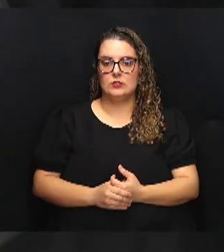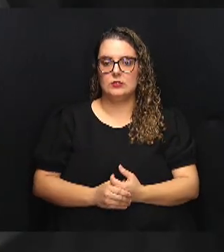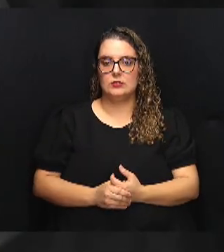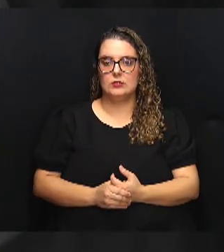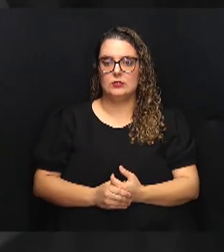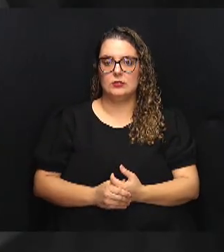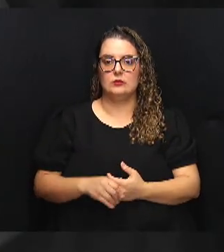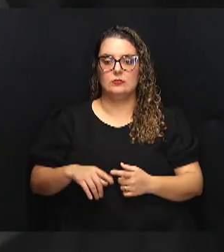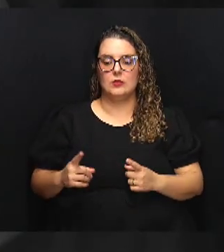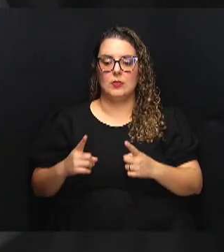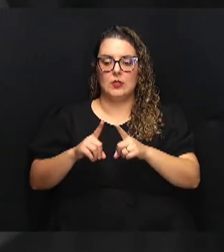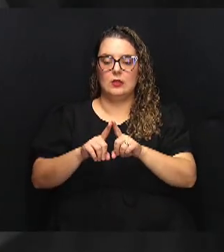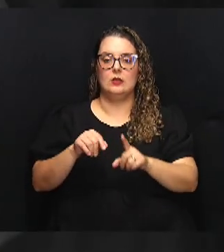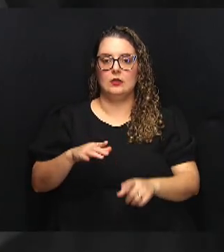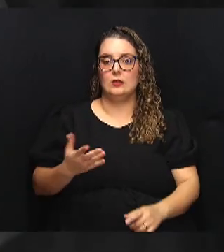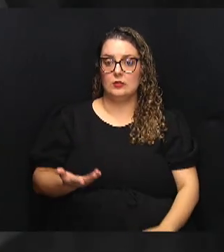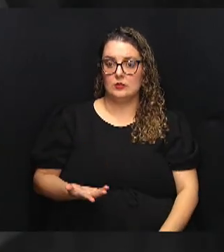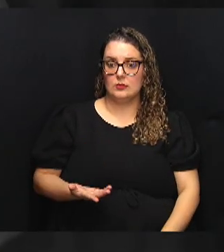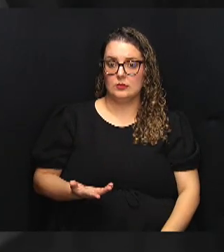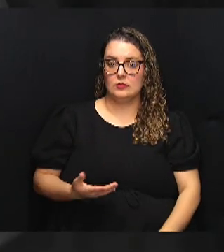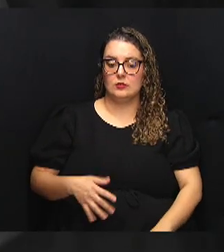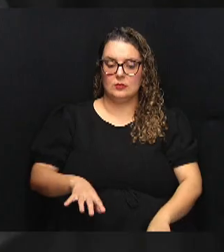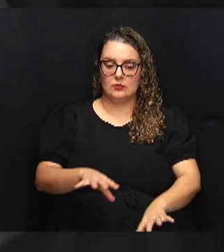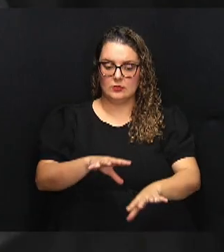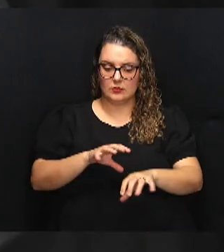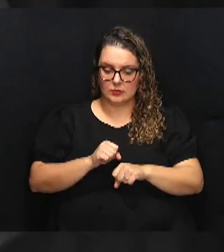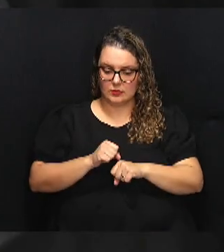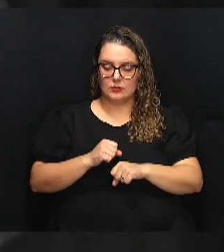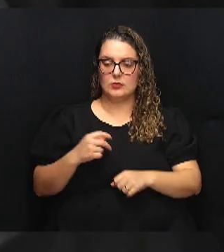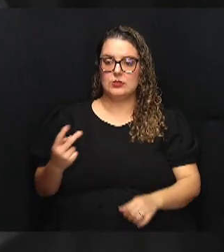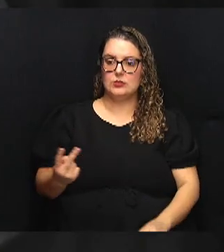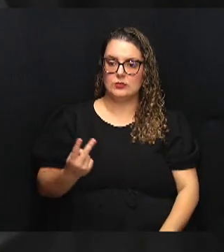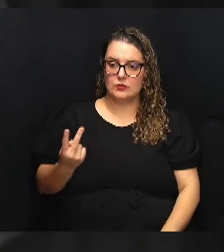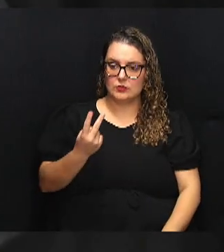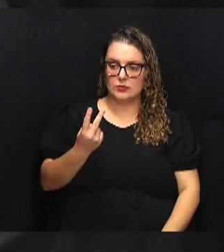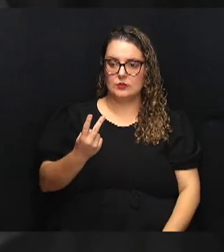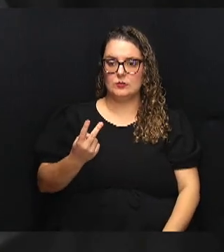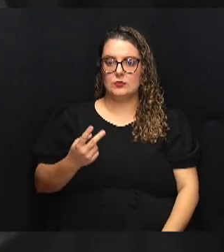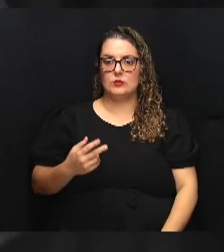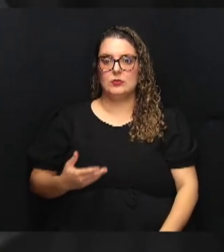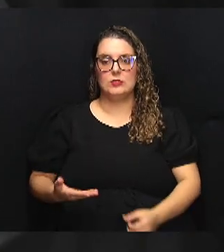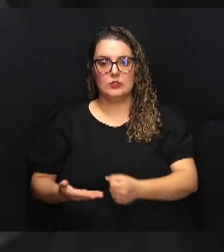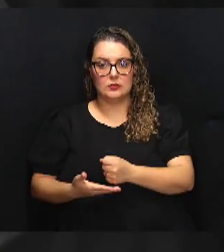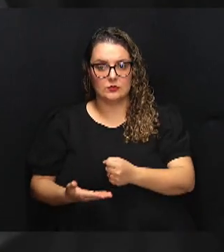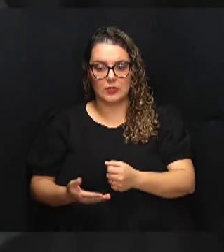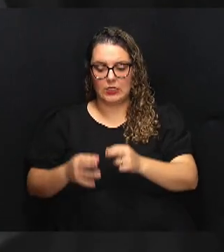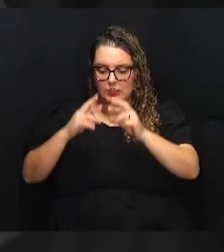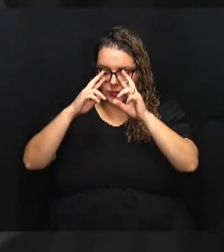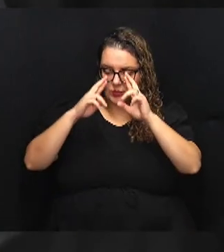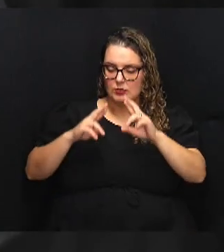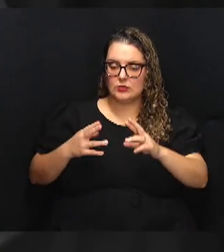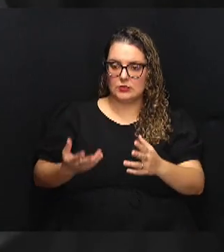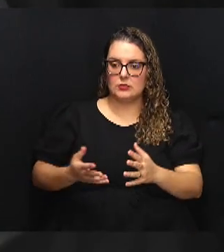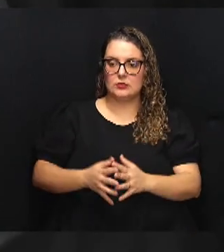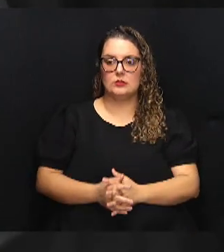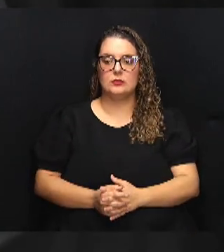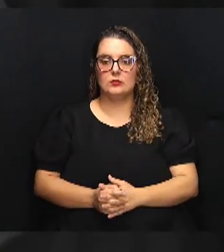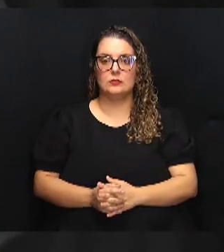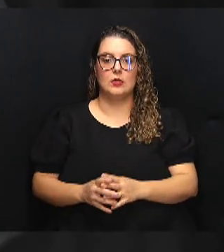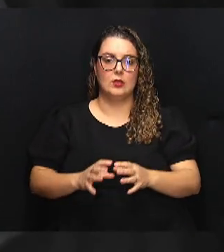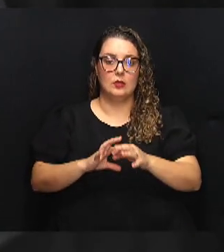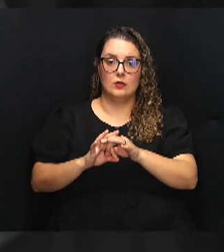mais proximidade, você acaba absorvendo esses valores, esses princípios, respeito, né?